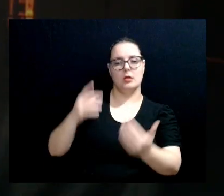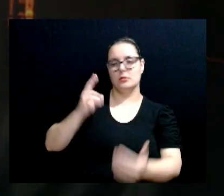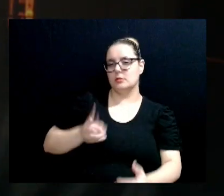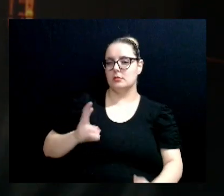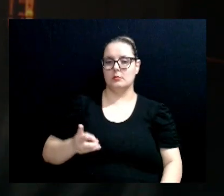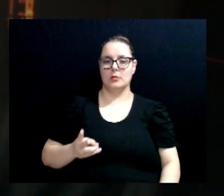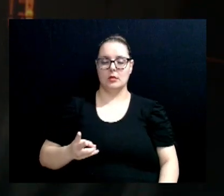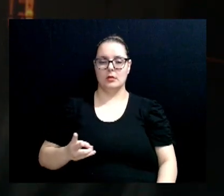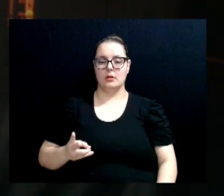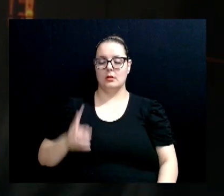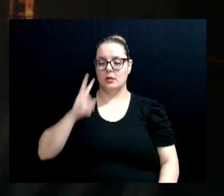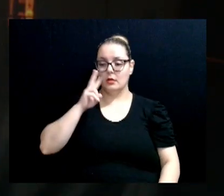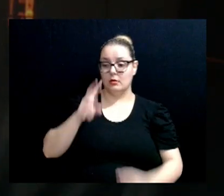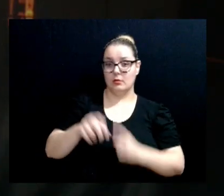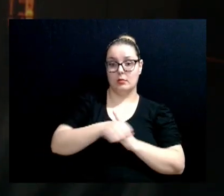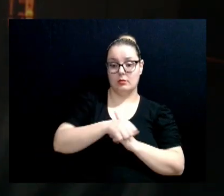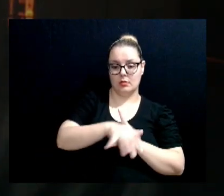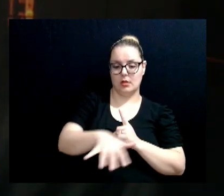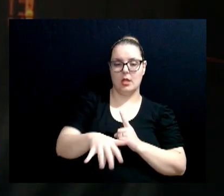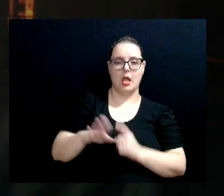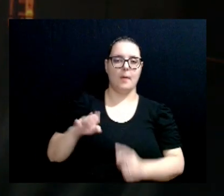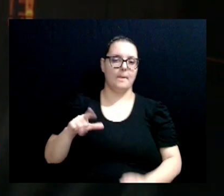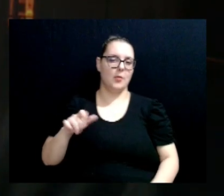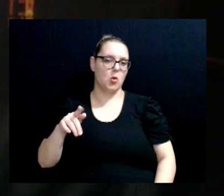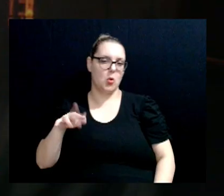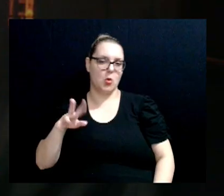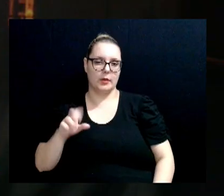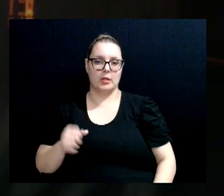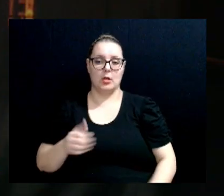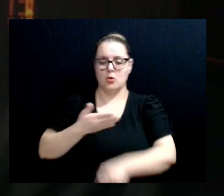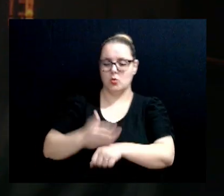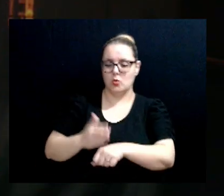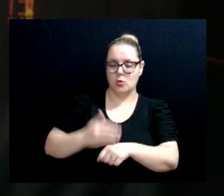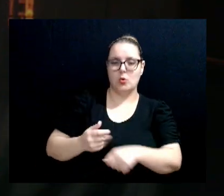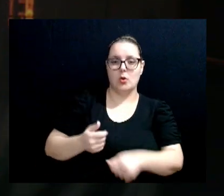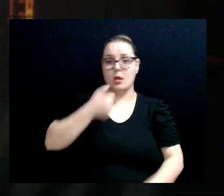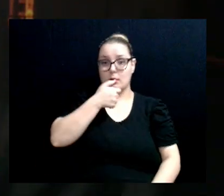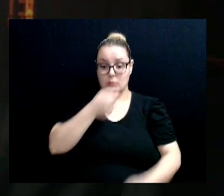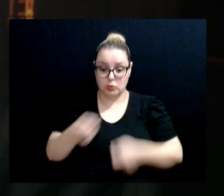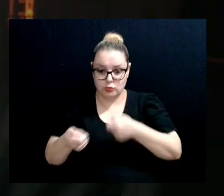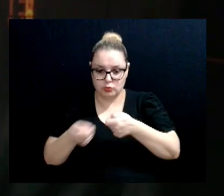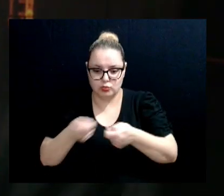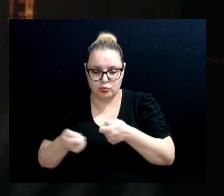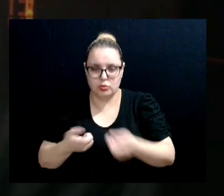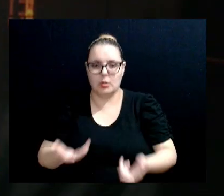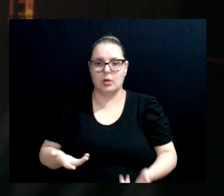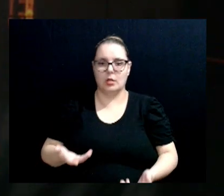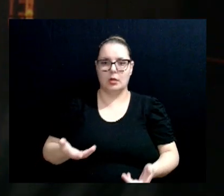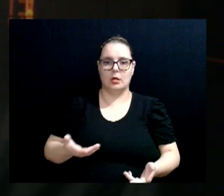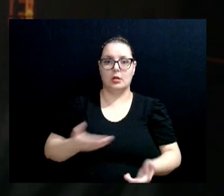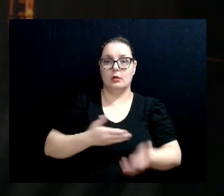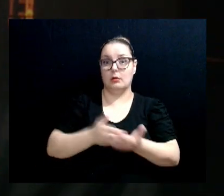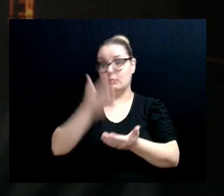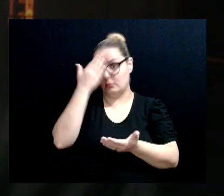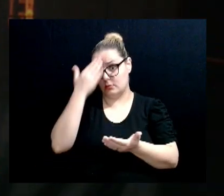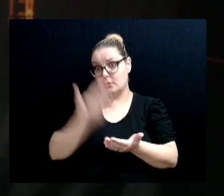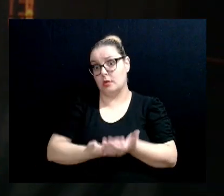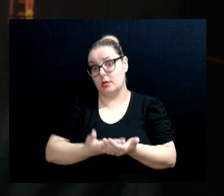influenciador, as blogueiras, né? O treino, a dieta, e aí começa a acreditar que existe um